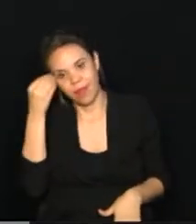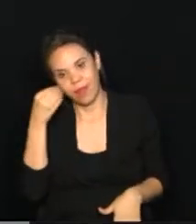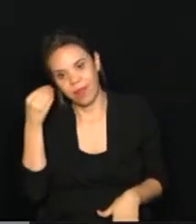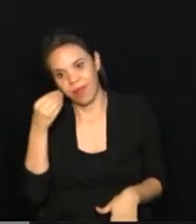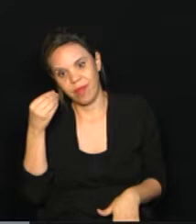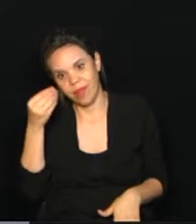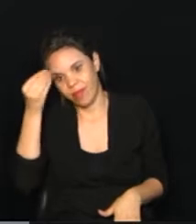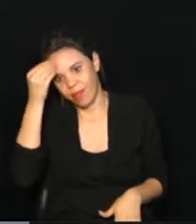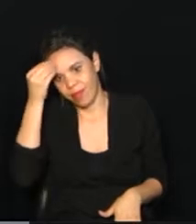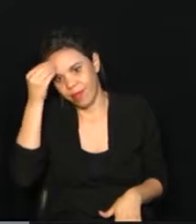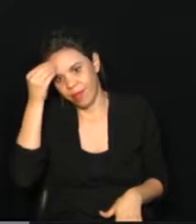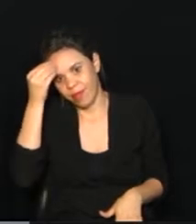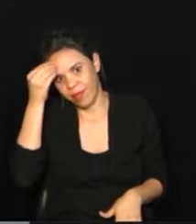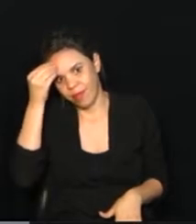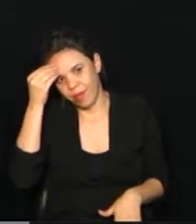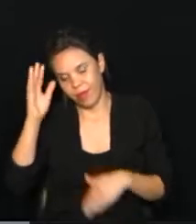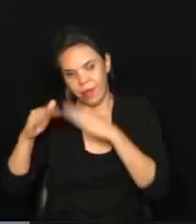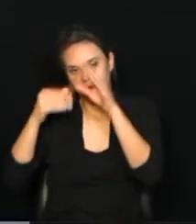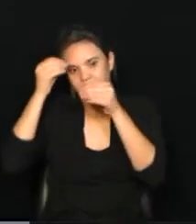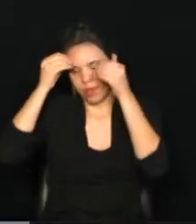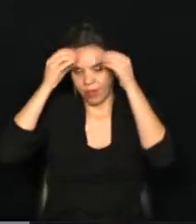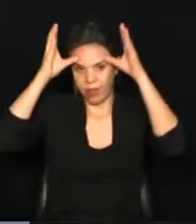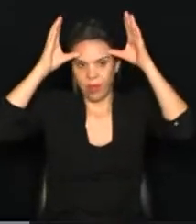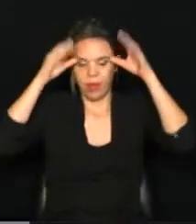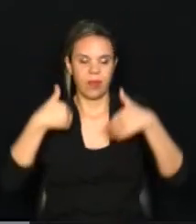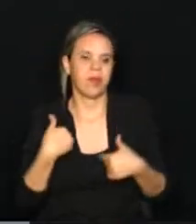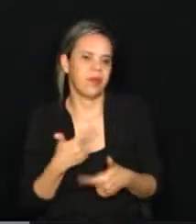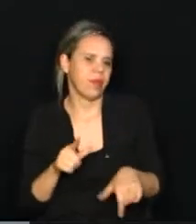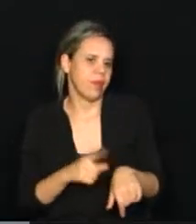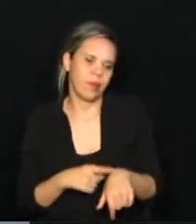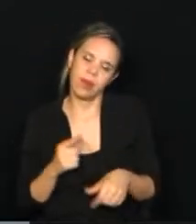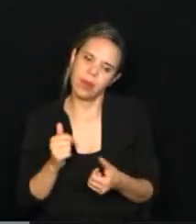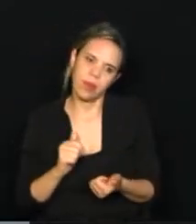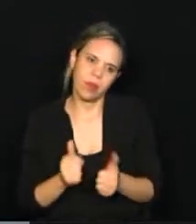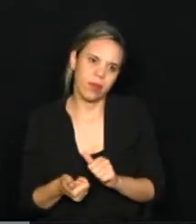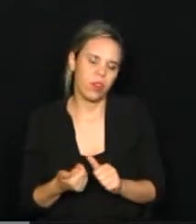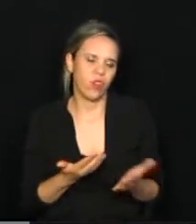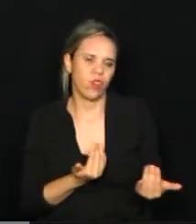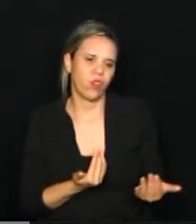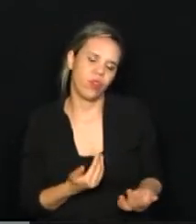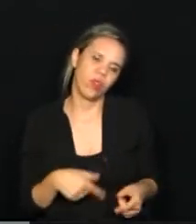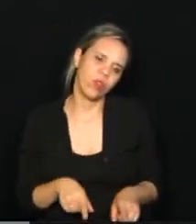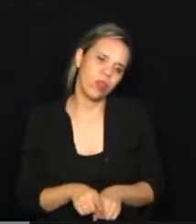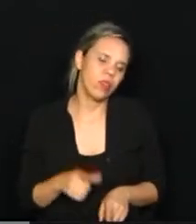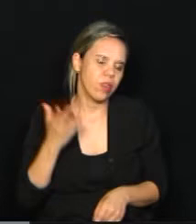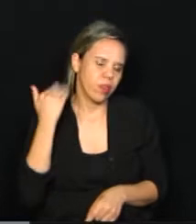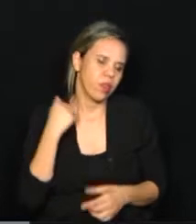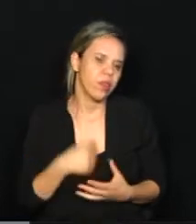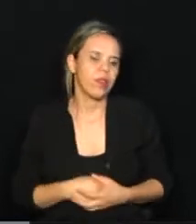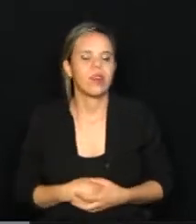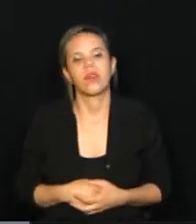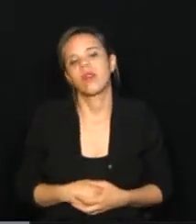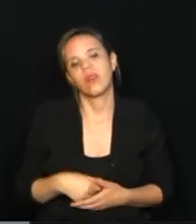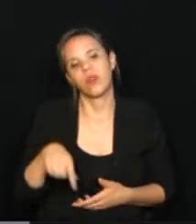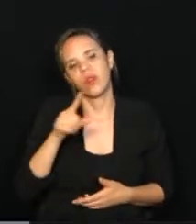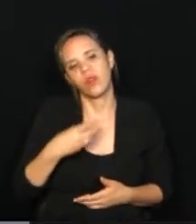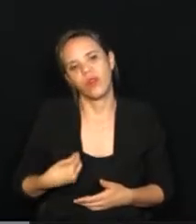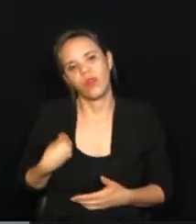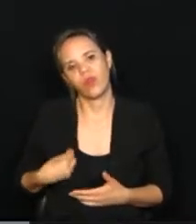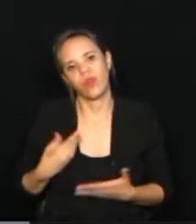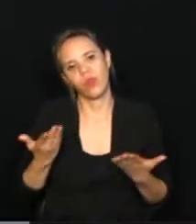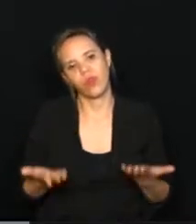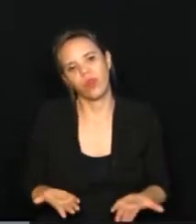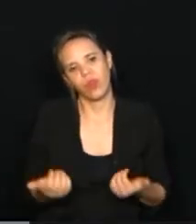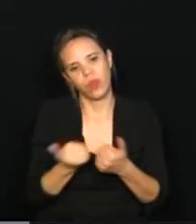eu acho que eu evolui muito. Eu não tive muito tempo de jogo, mas eu era muito nova, também entendo. Mas você ali tá no